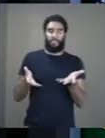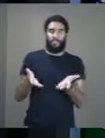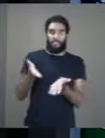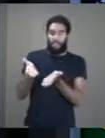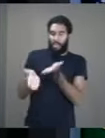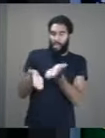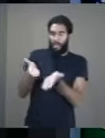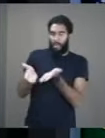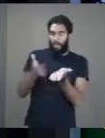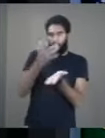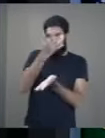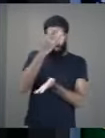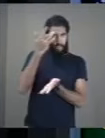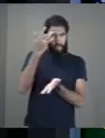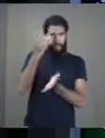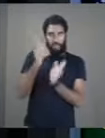dependentes.